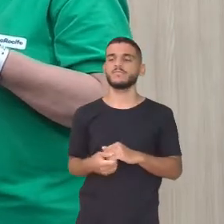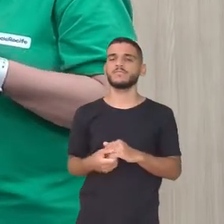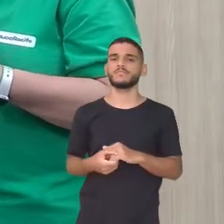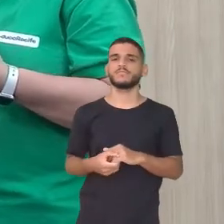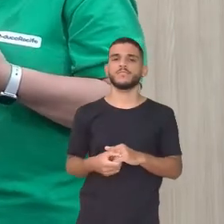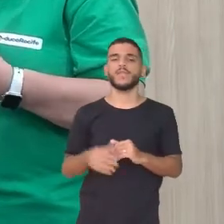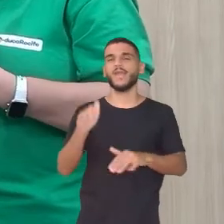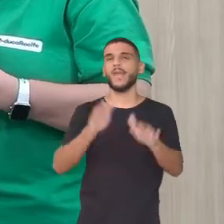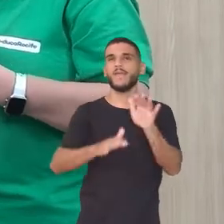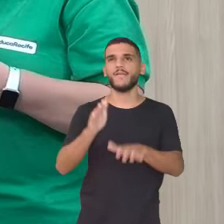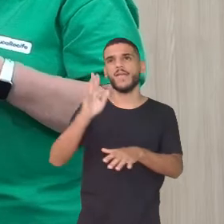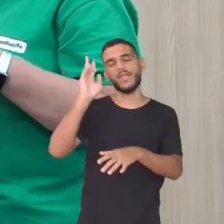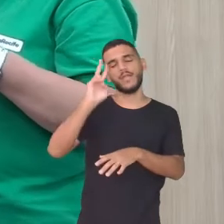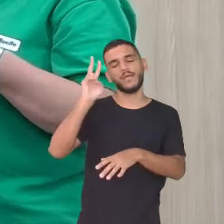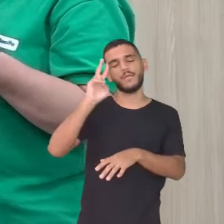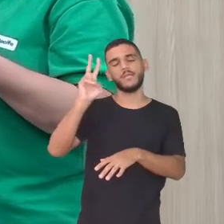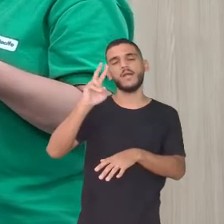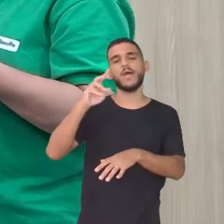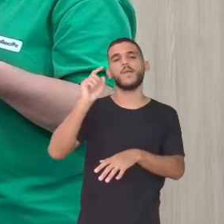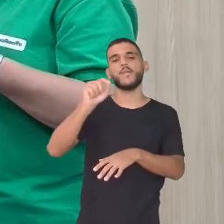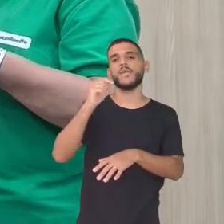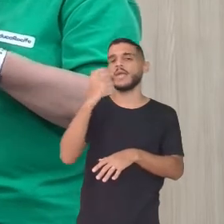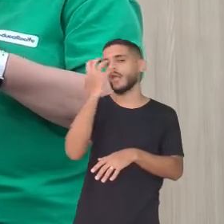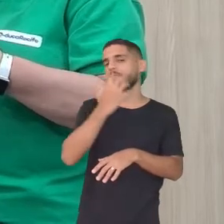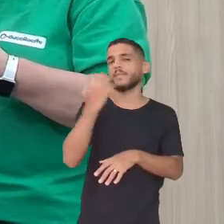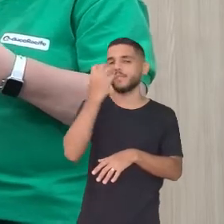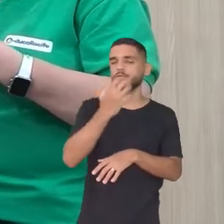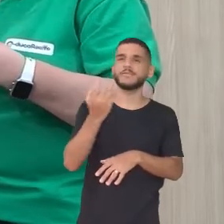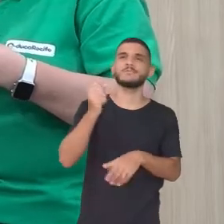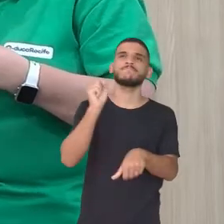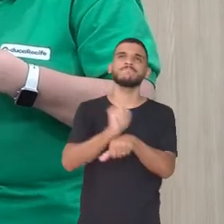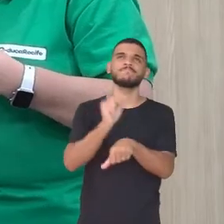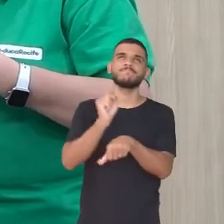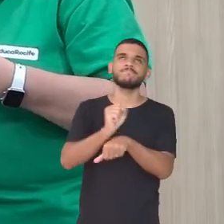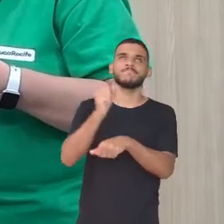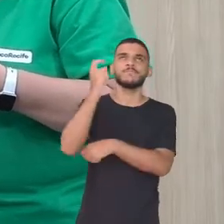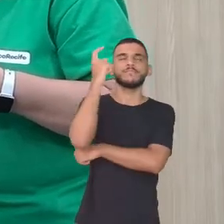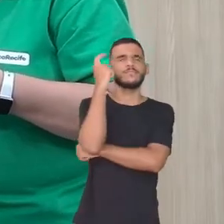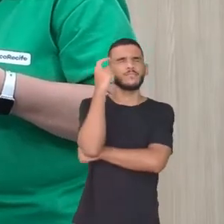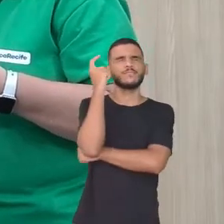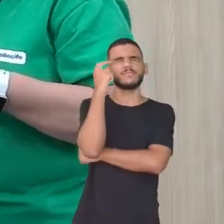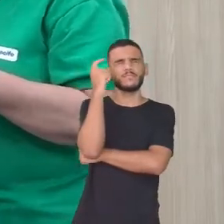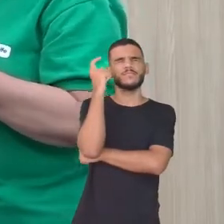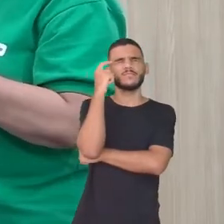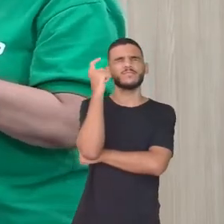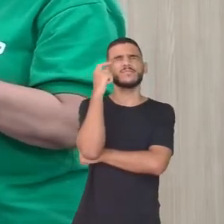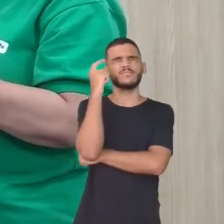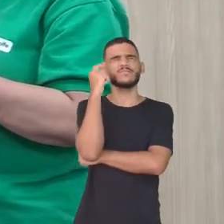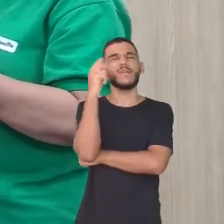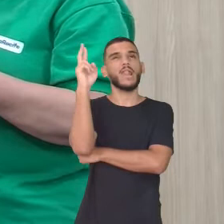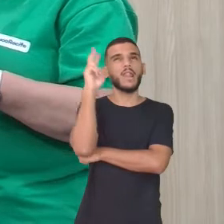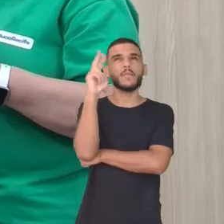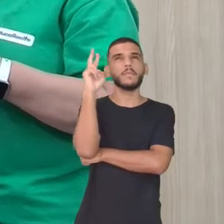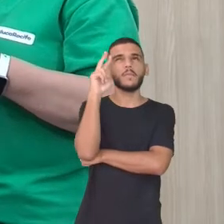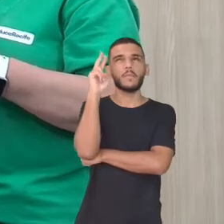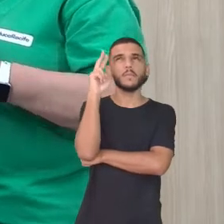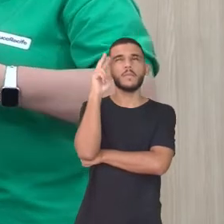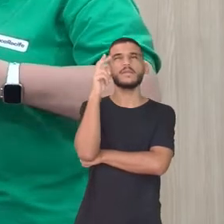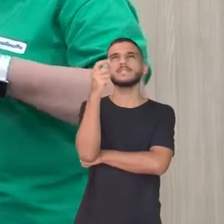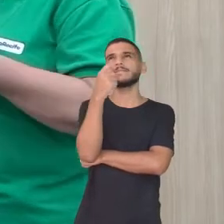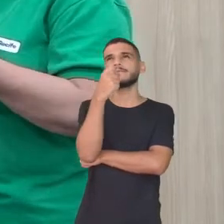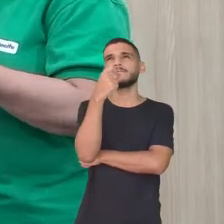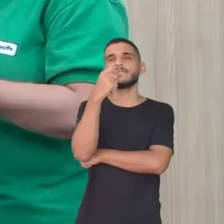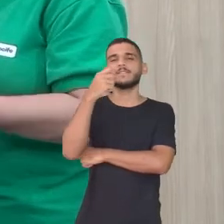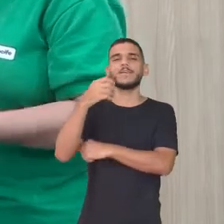uma música. Então, aí eu paro um pouquinho, me concentro e vou lá no meu cérebro buscar aquela informação. A